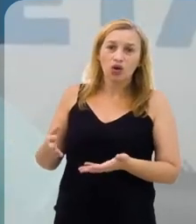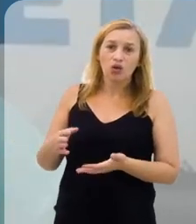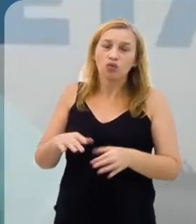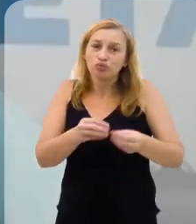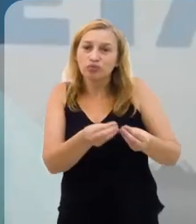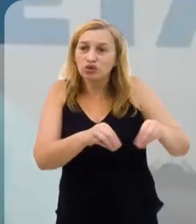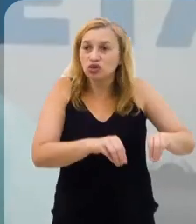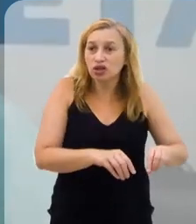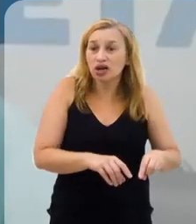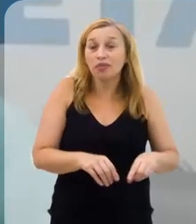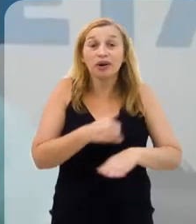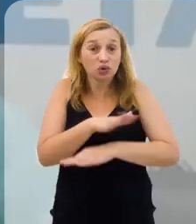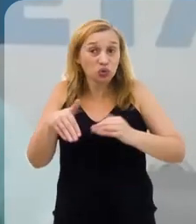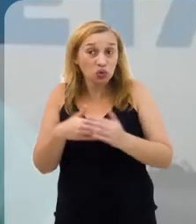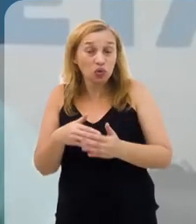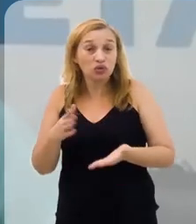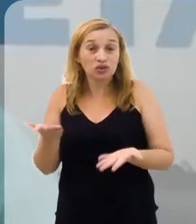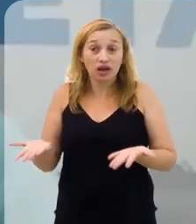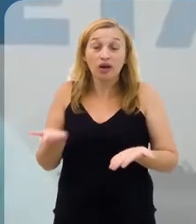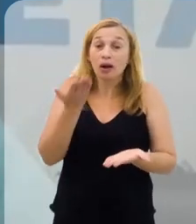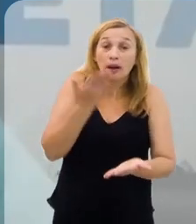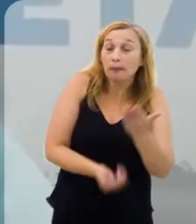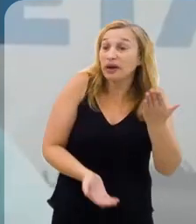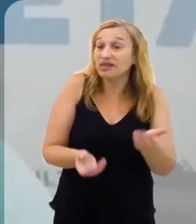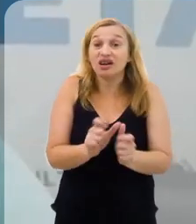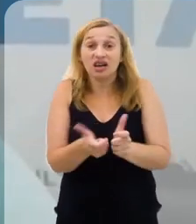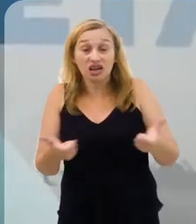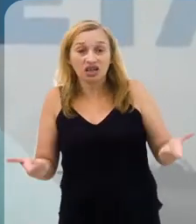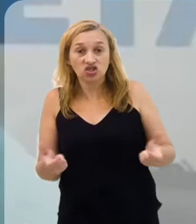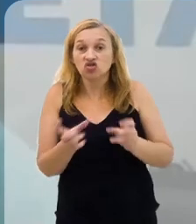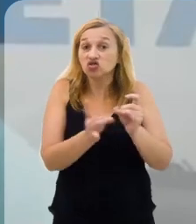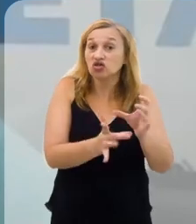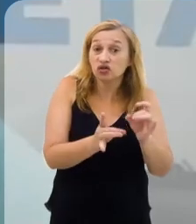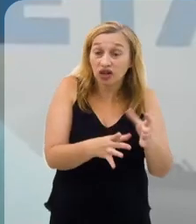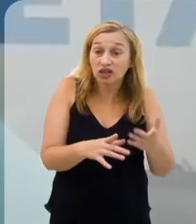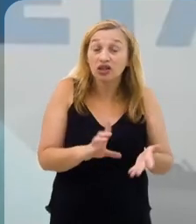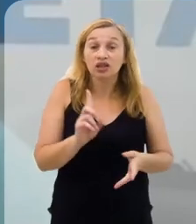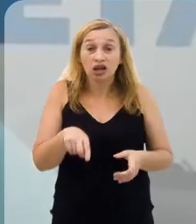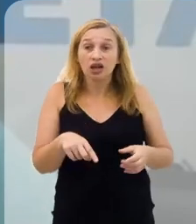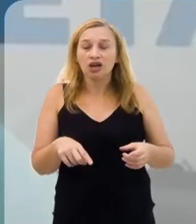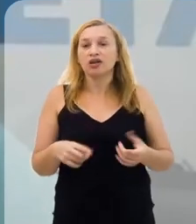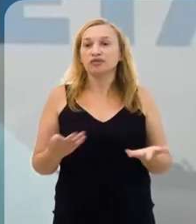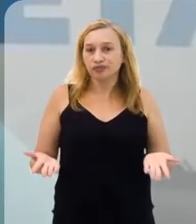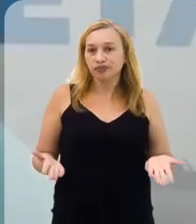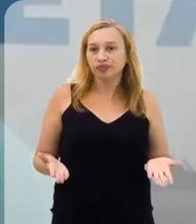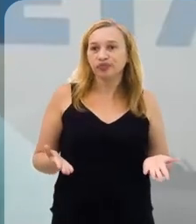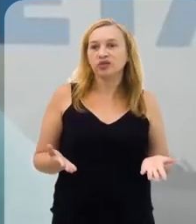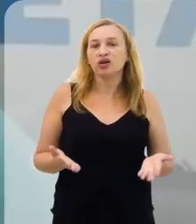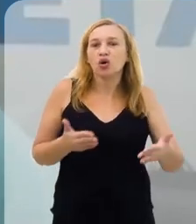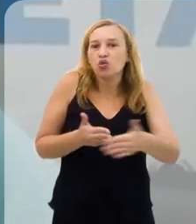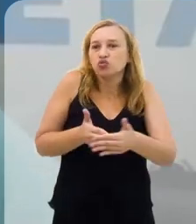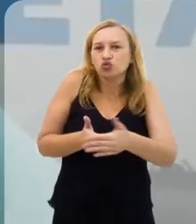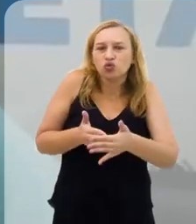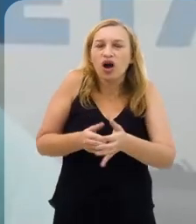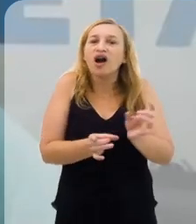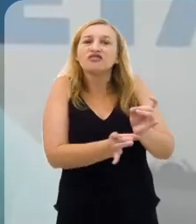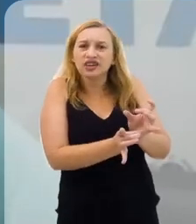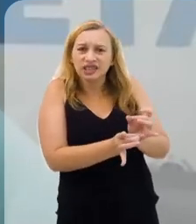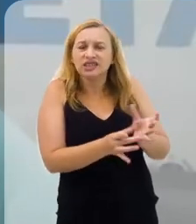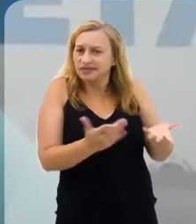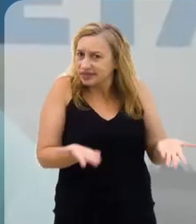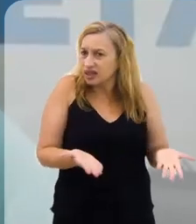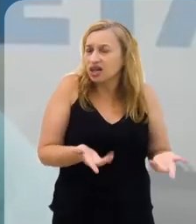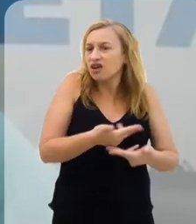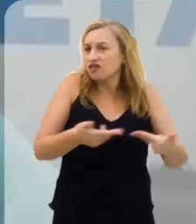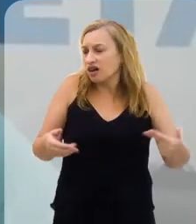rural, para todos, né? Mas essa não permissão de circular, houve uma perda muito grande de produção, houve um fluxo, foi